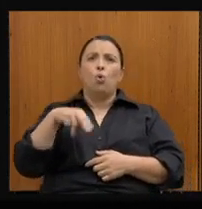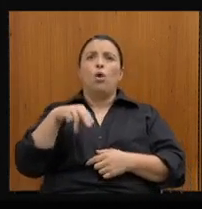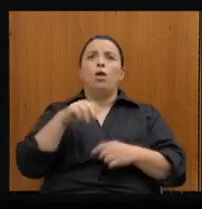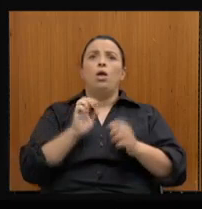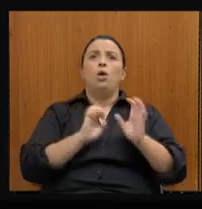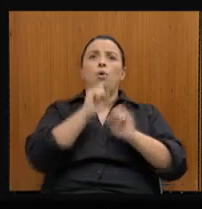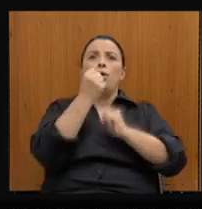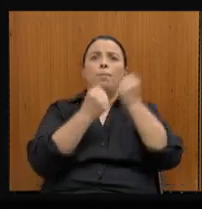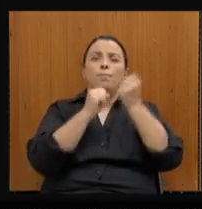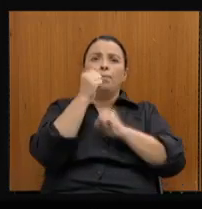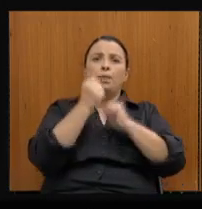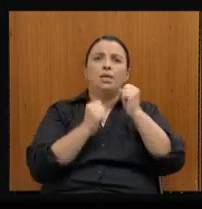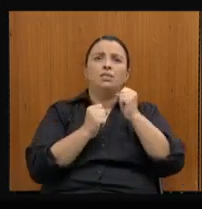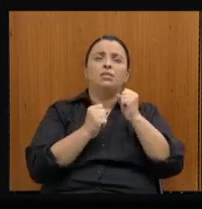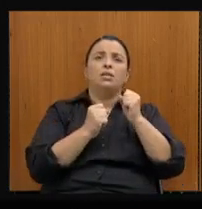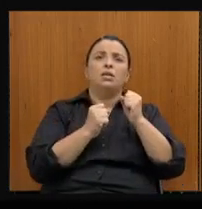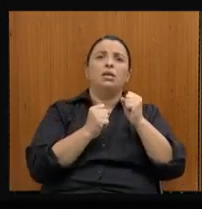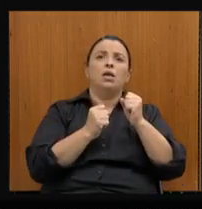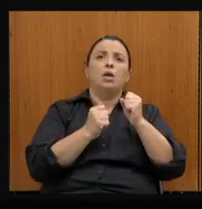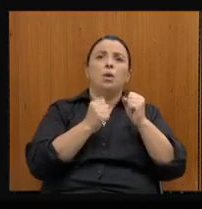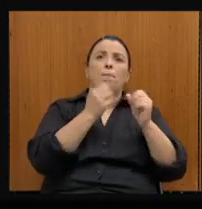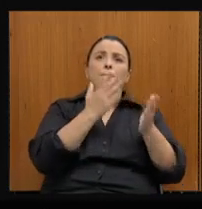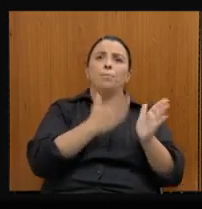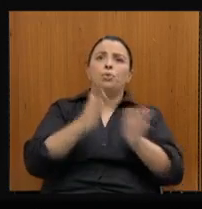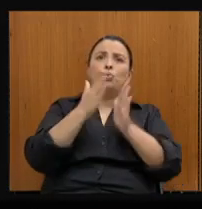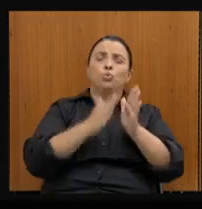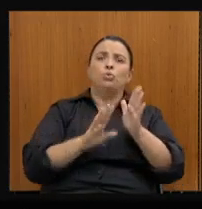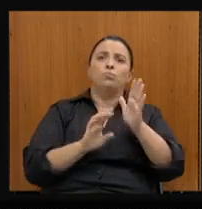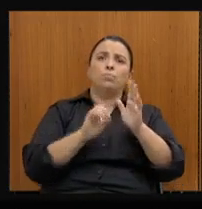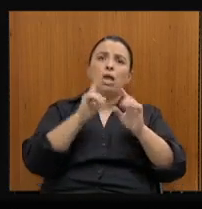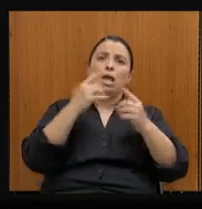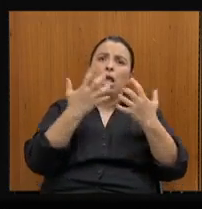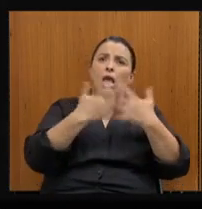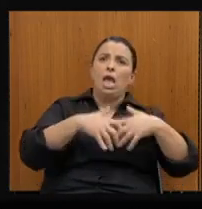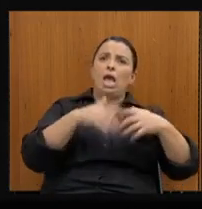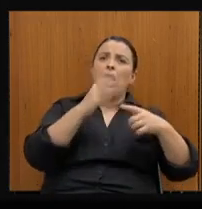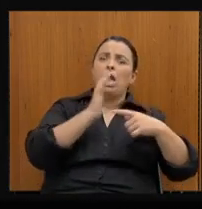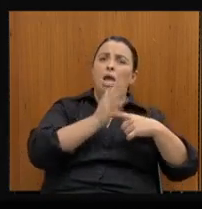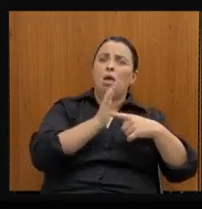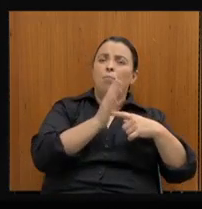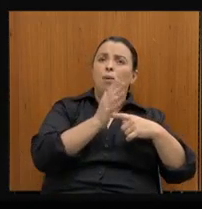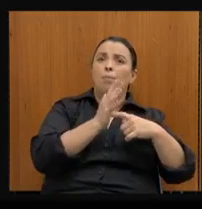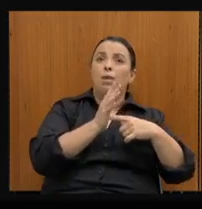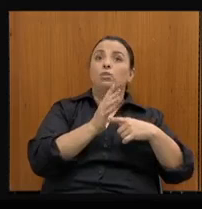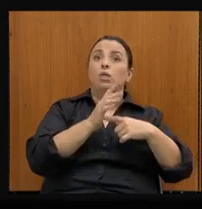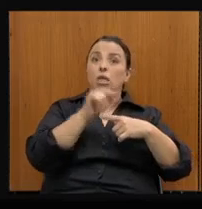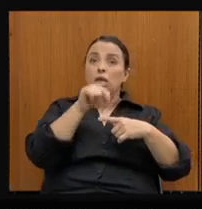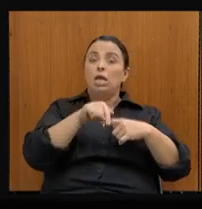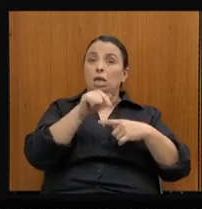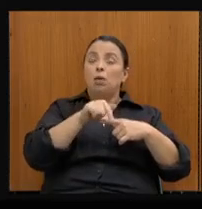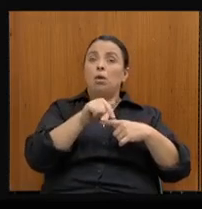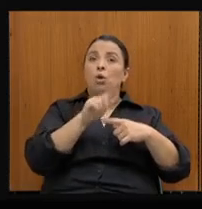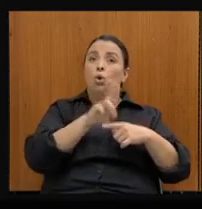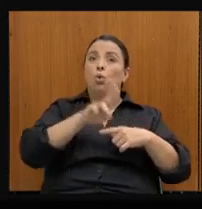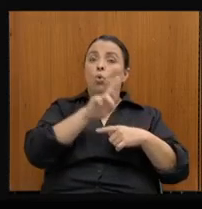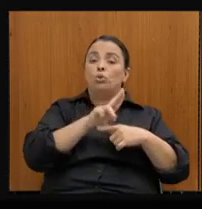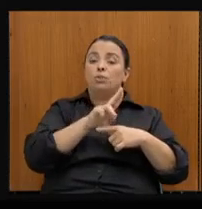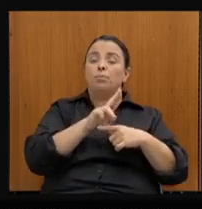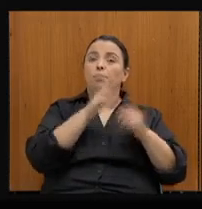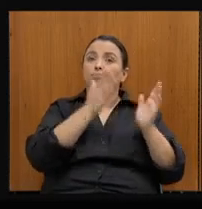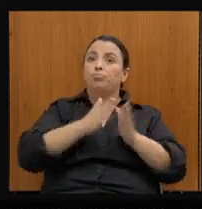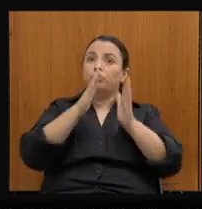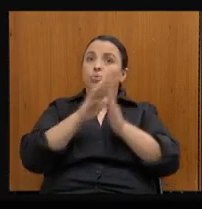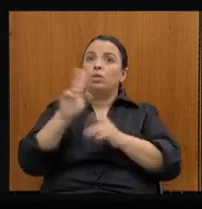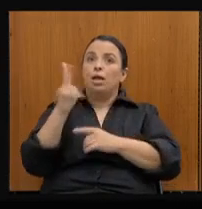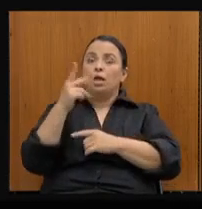geração de hidrogênio é a única no Brasil é sua o presidente da Noiva nessa